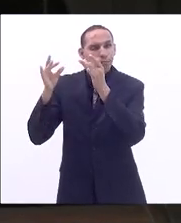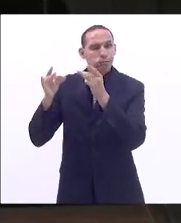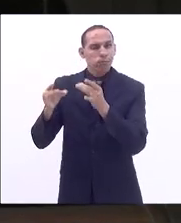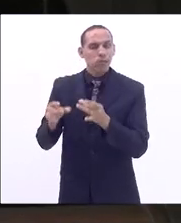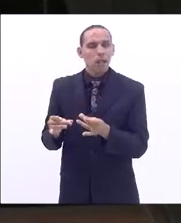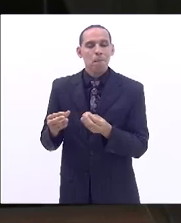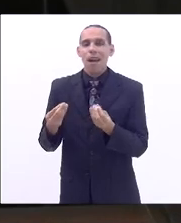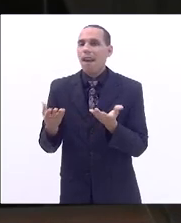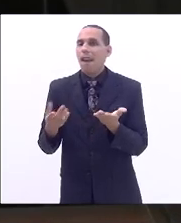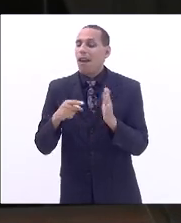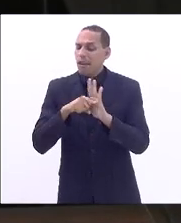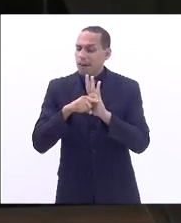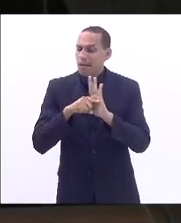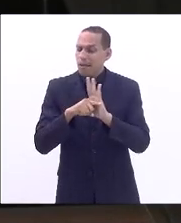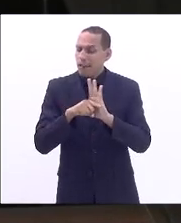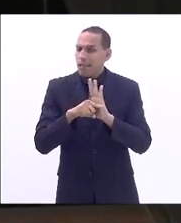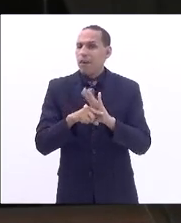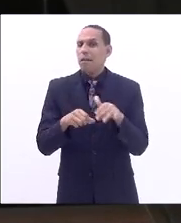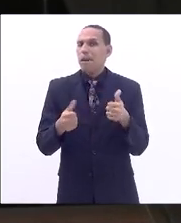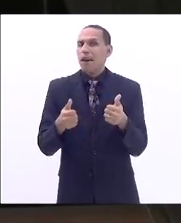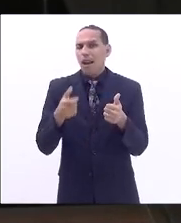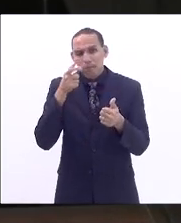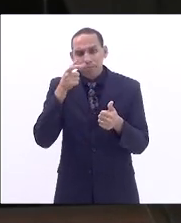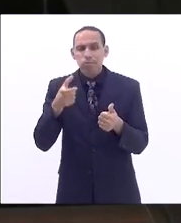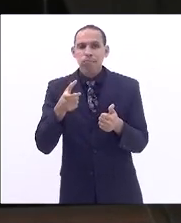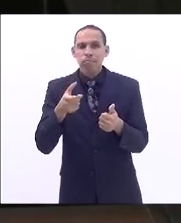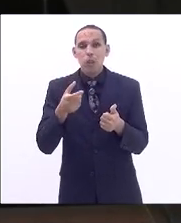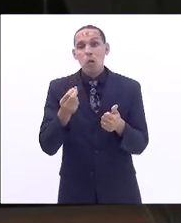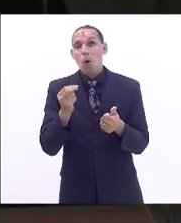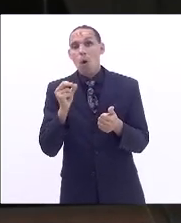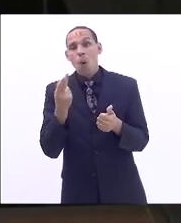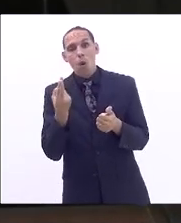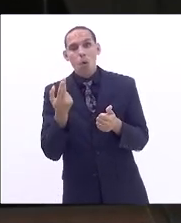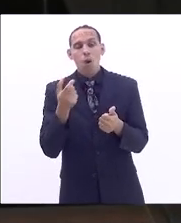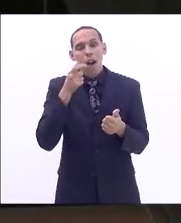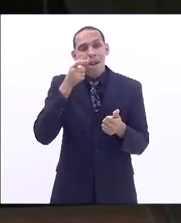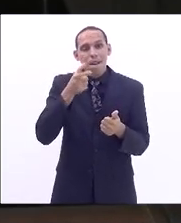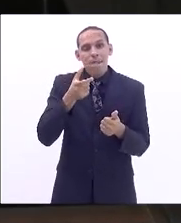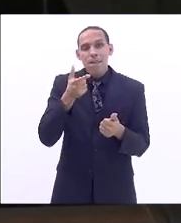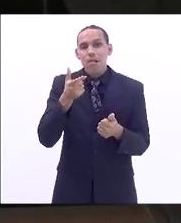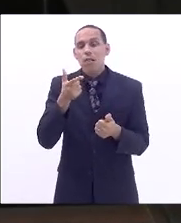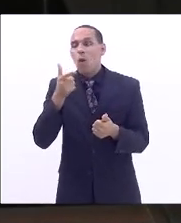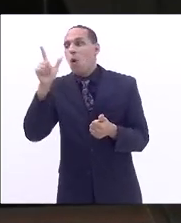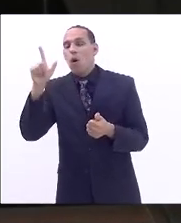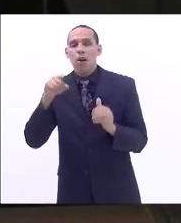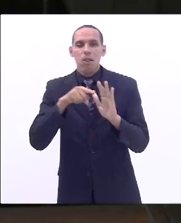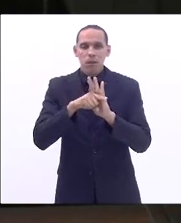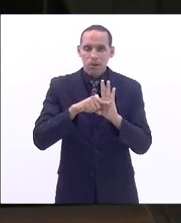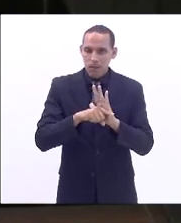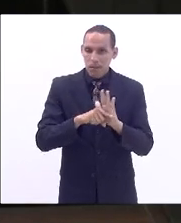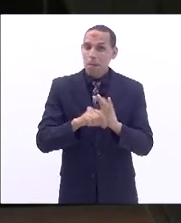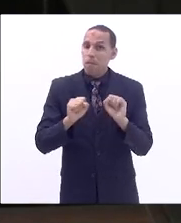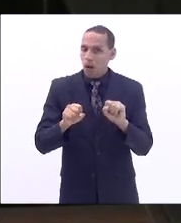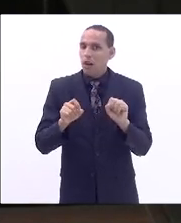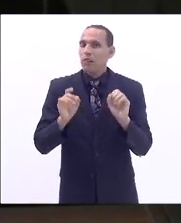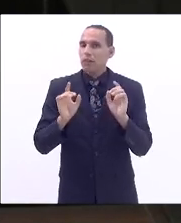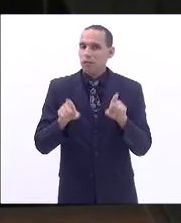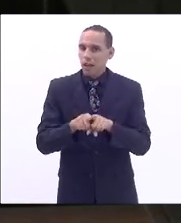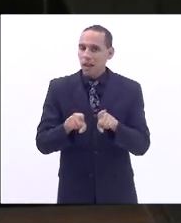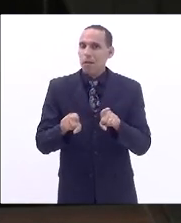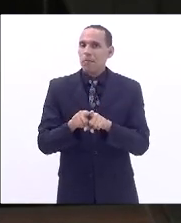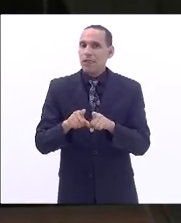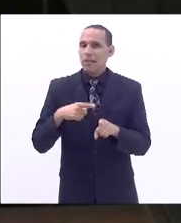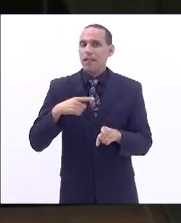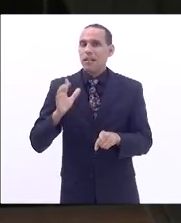interesse da investigação ou de outras investigações que possam estar em andamento para que a gente